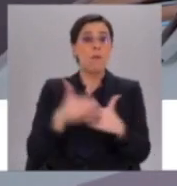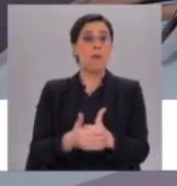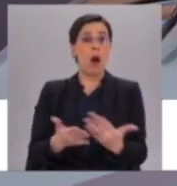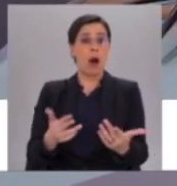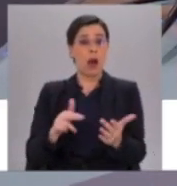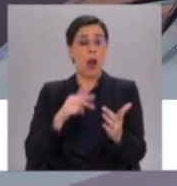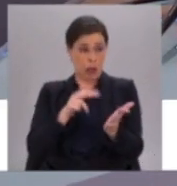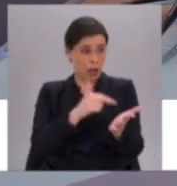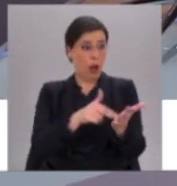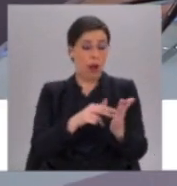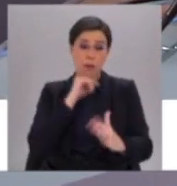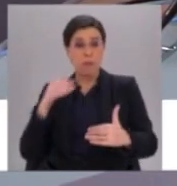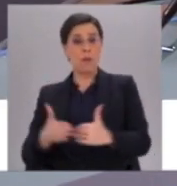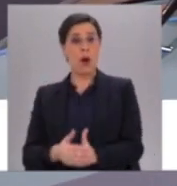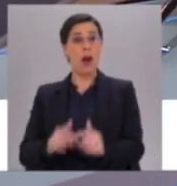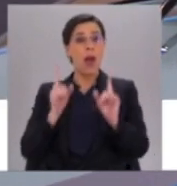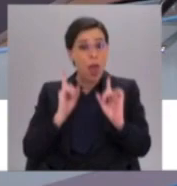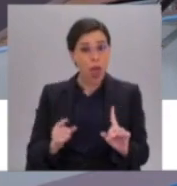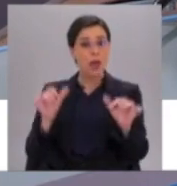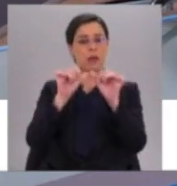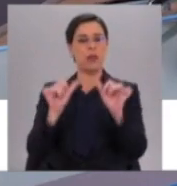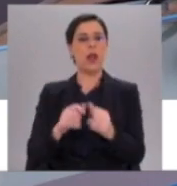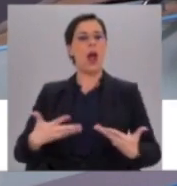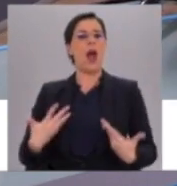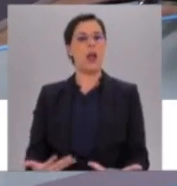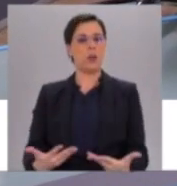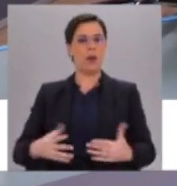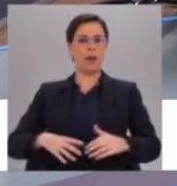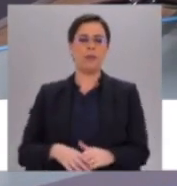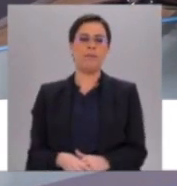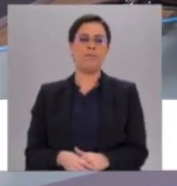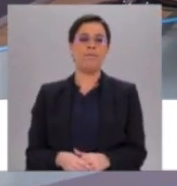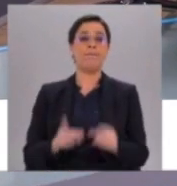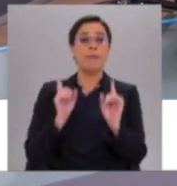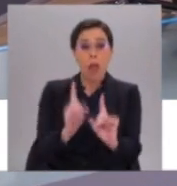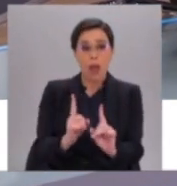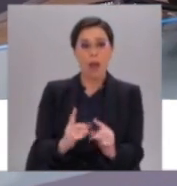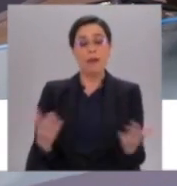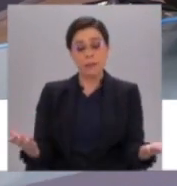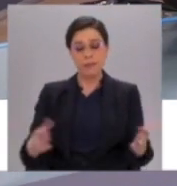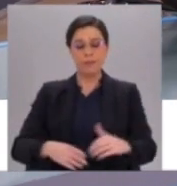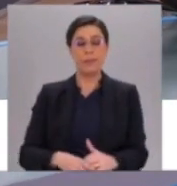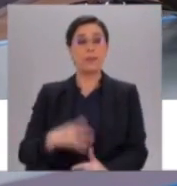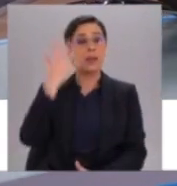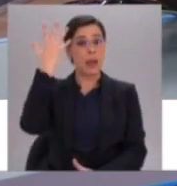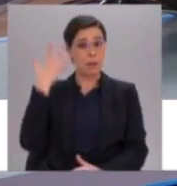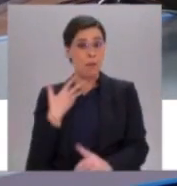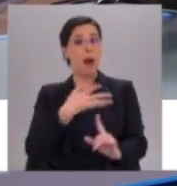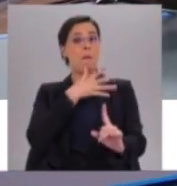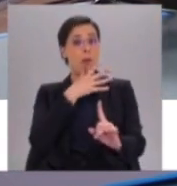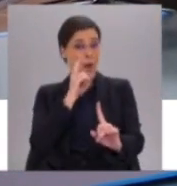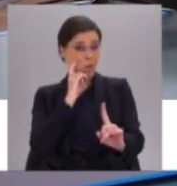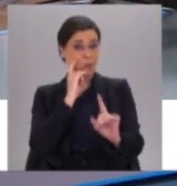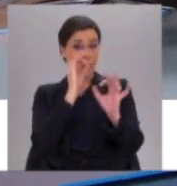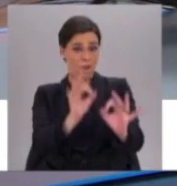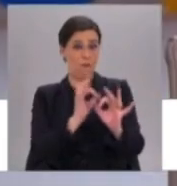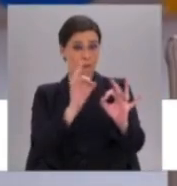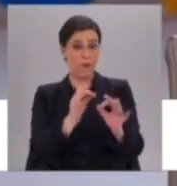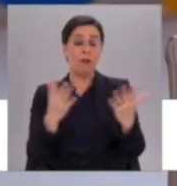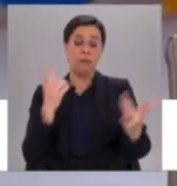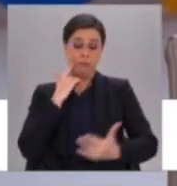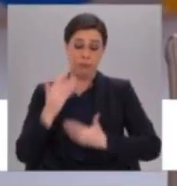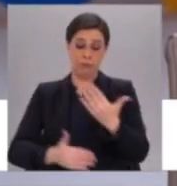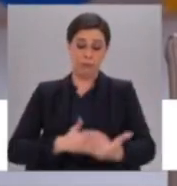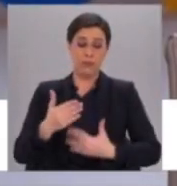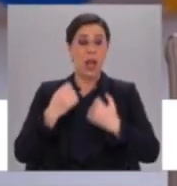morrem nas listas espera nariz Este é o sistema atual é o sistema que a Marisa preconiza e que